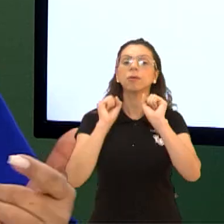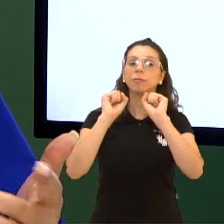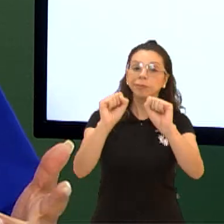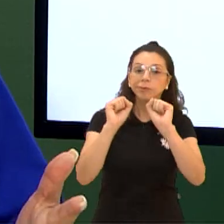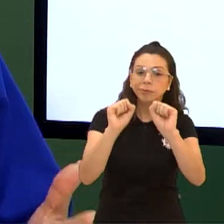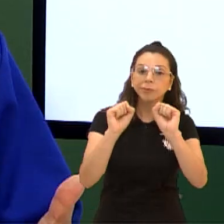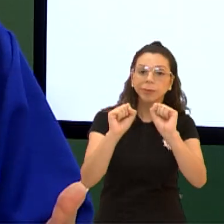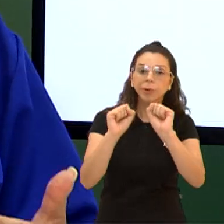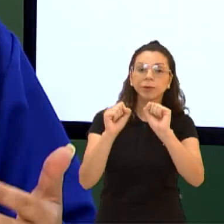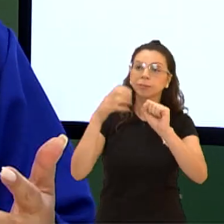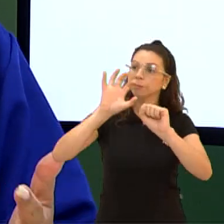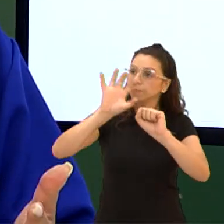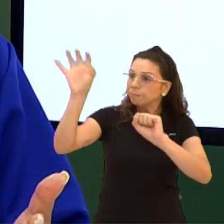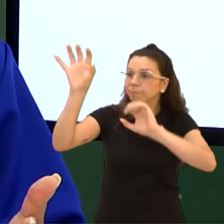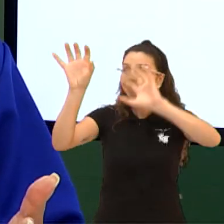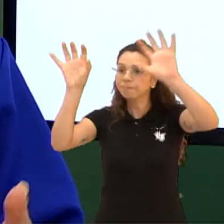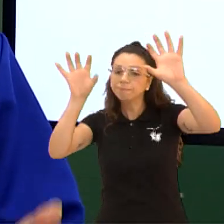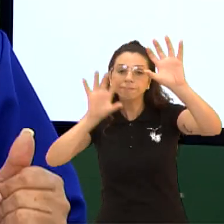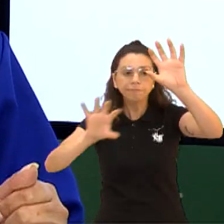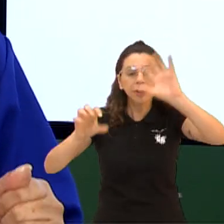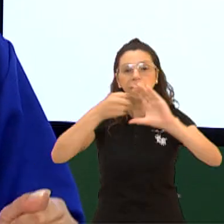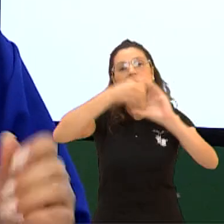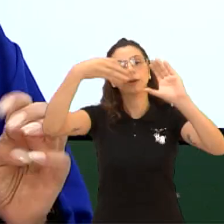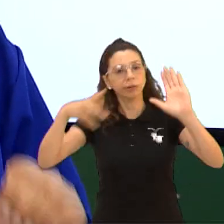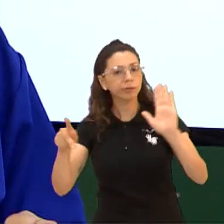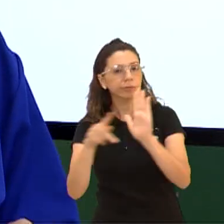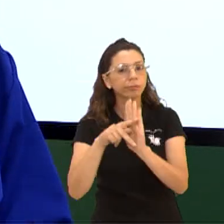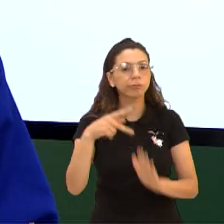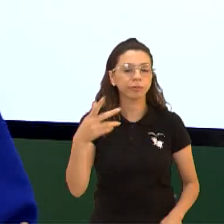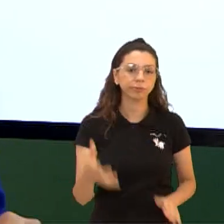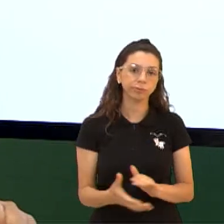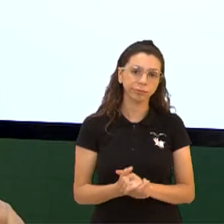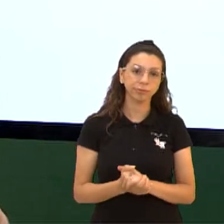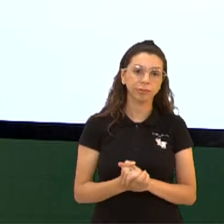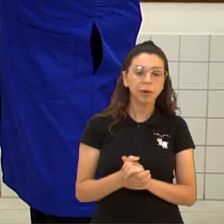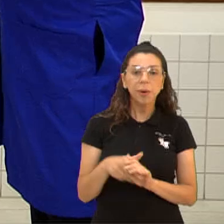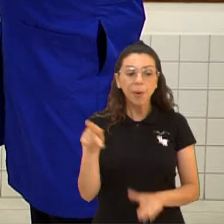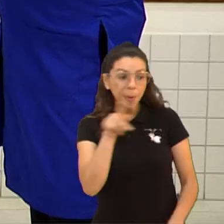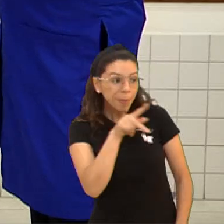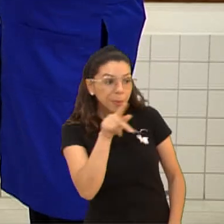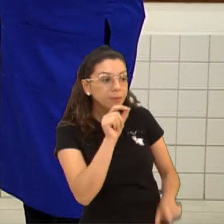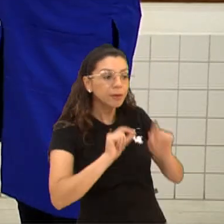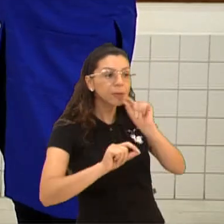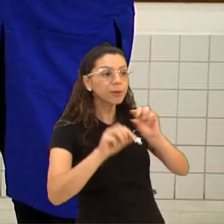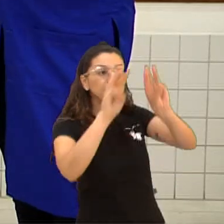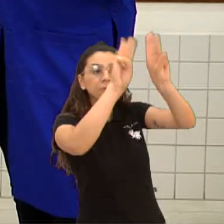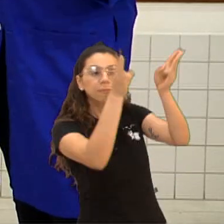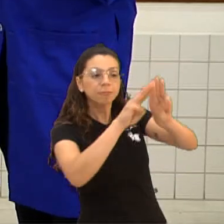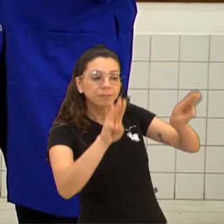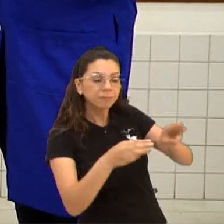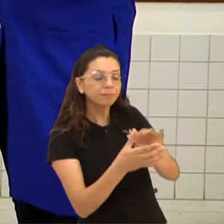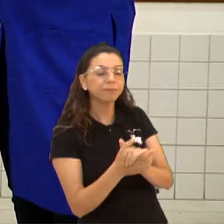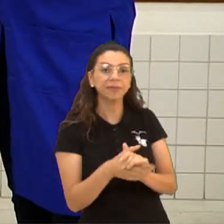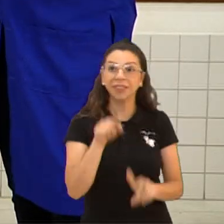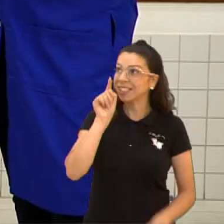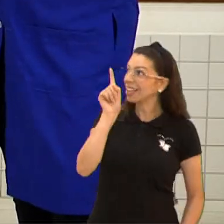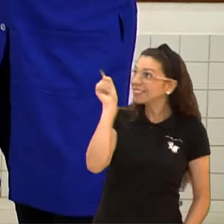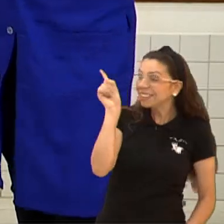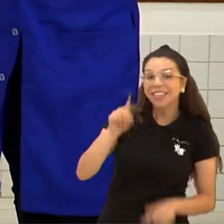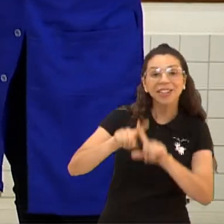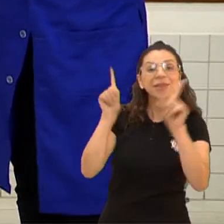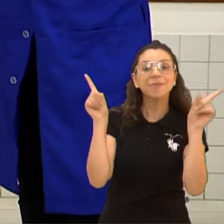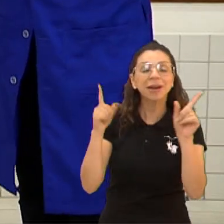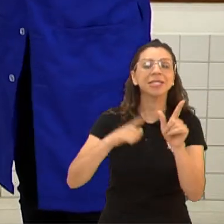pode definir essa região. Professora, cadê o nosso mapinha? O mapinha está aqui, mas antes de continuarmos, tem o pessoal